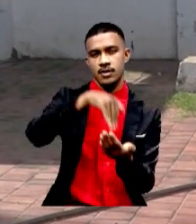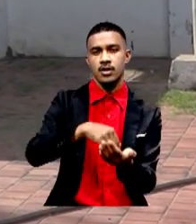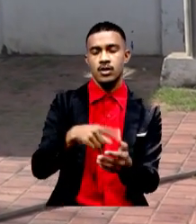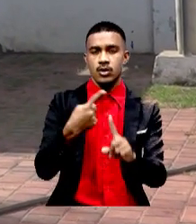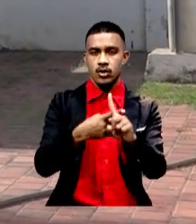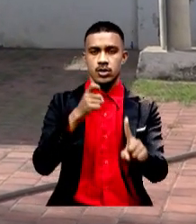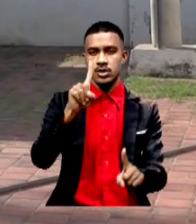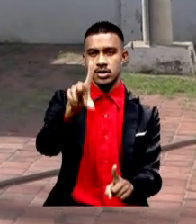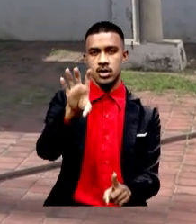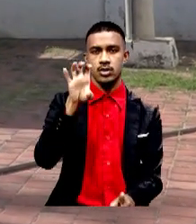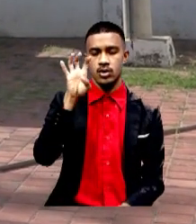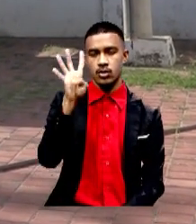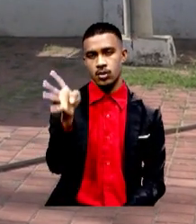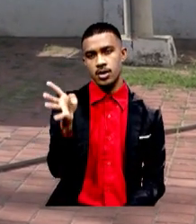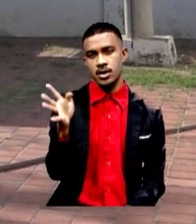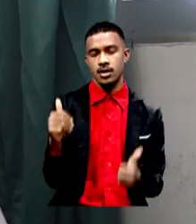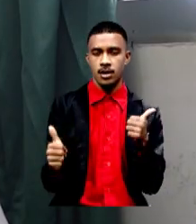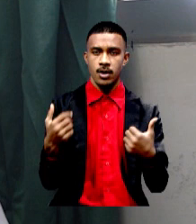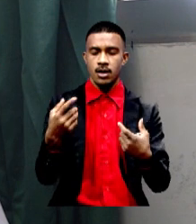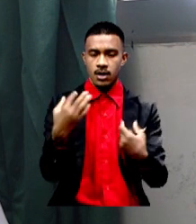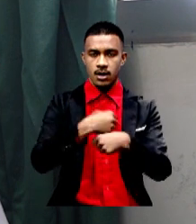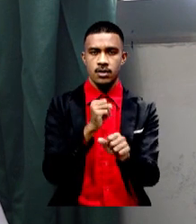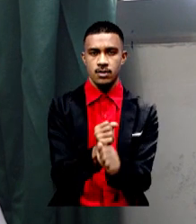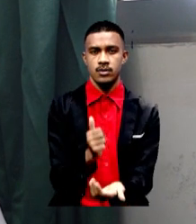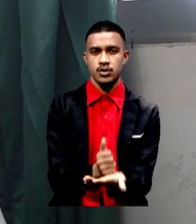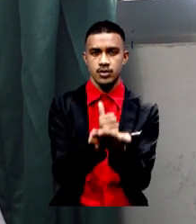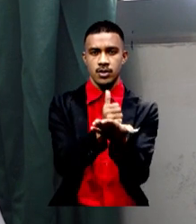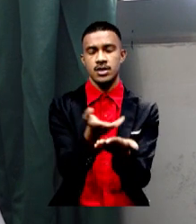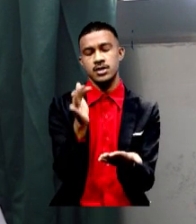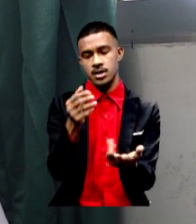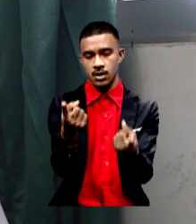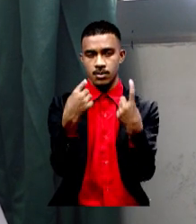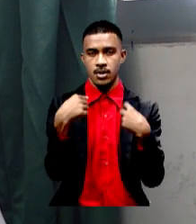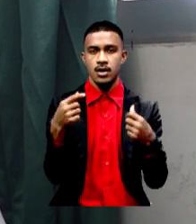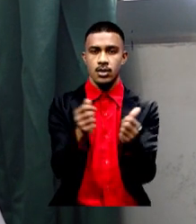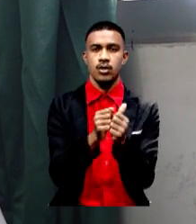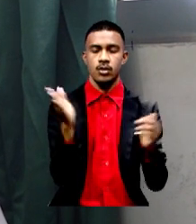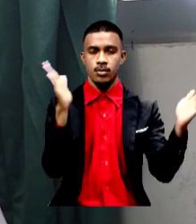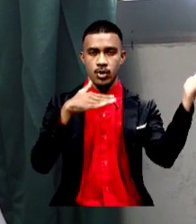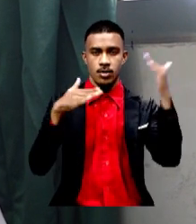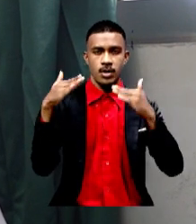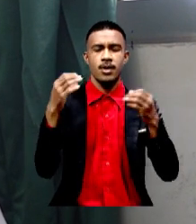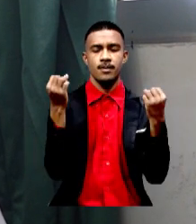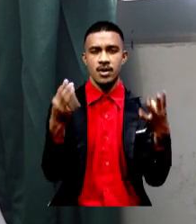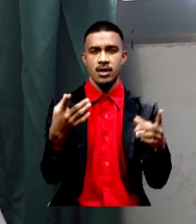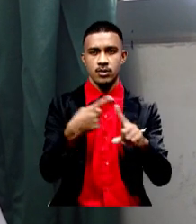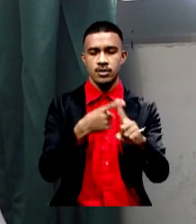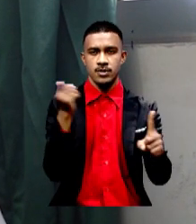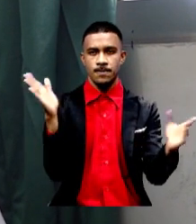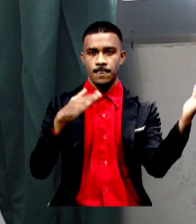140 ne bema kumihalo consulta, sira mai ho problema, maioria problema